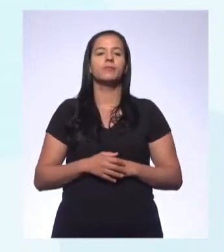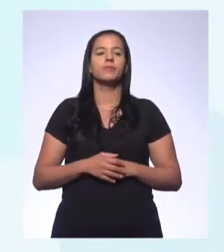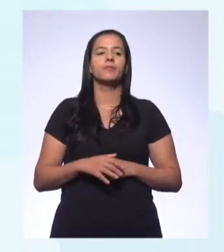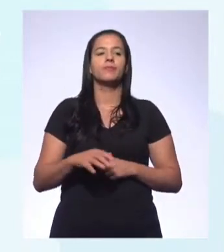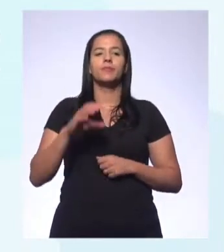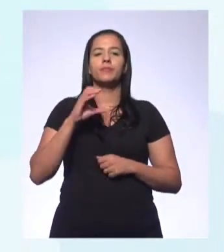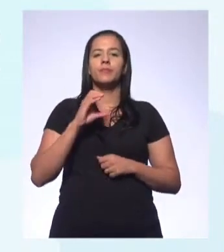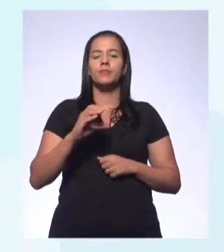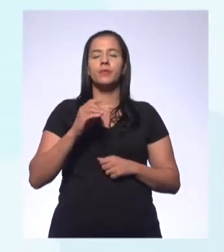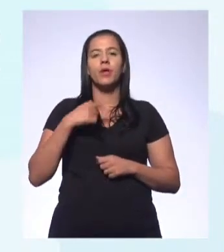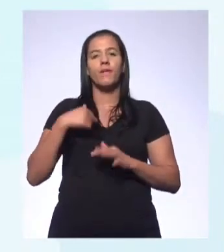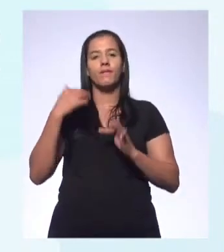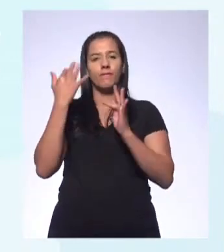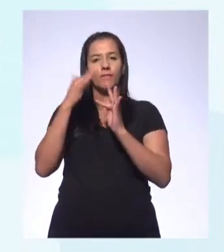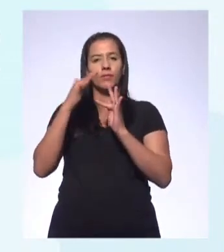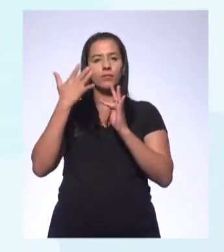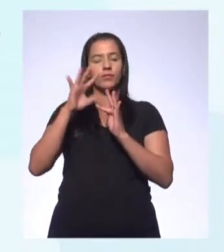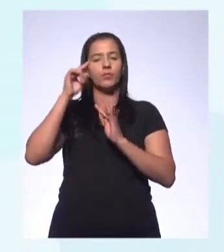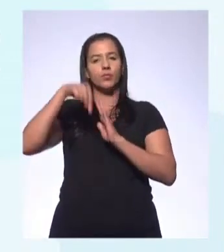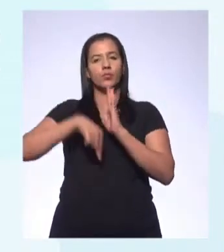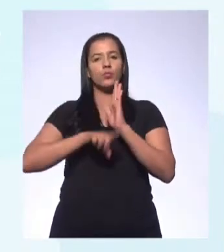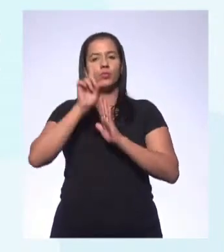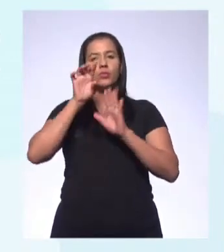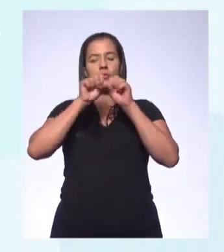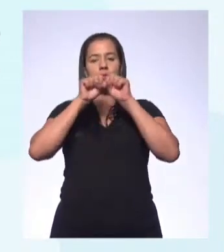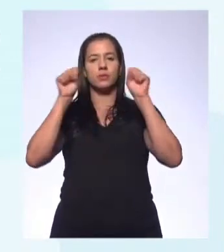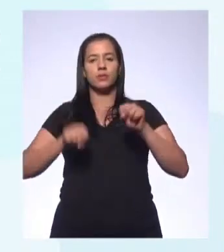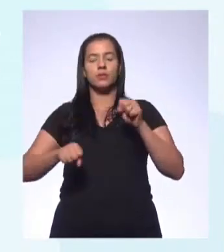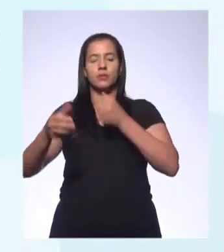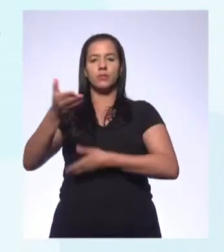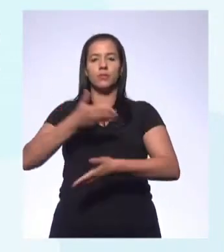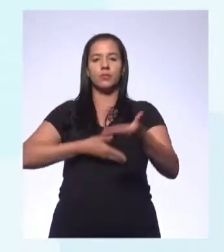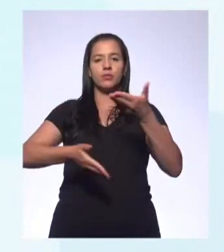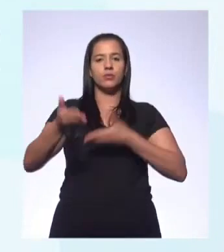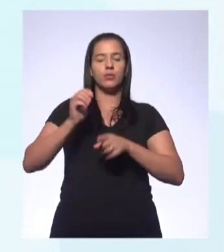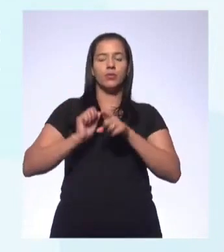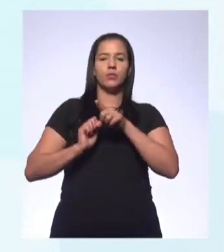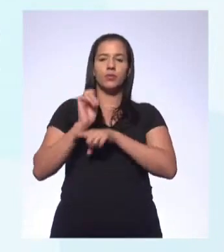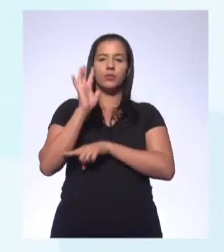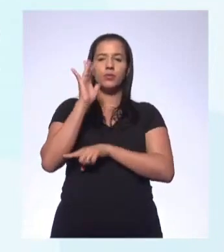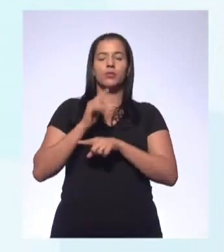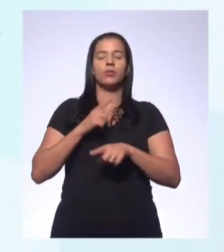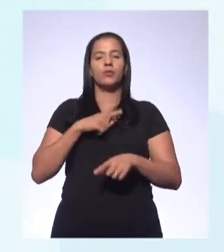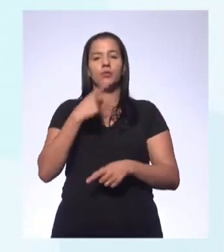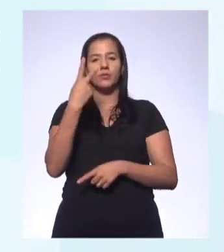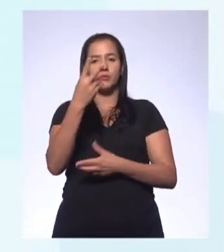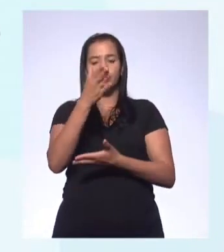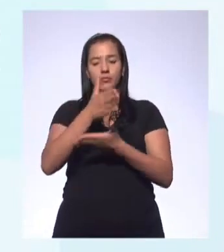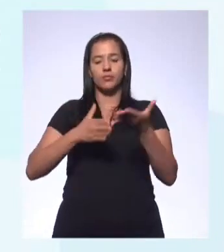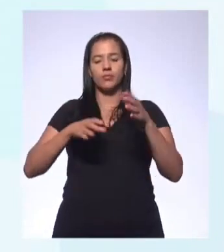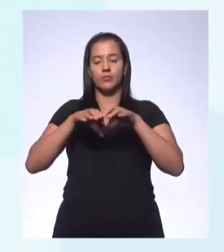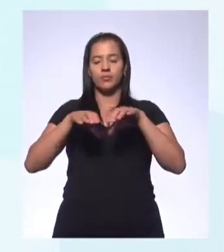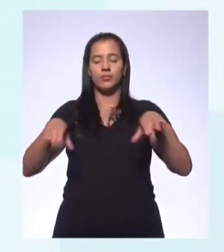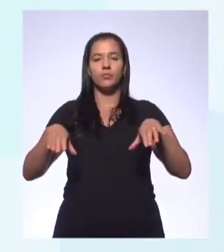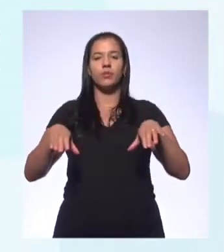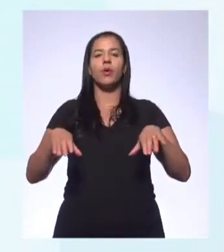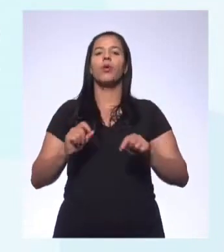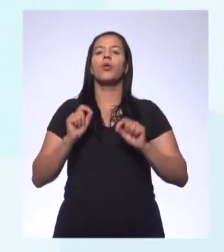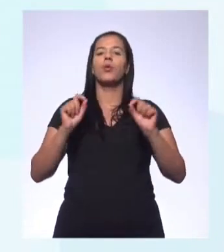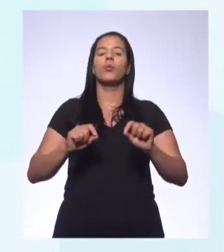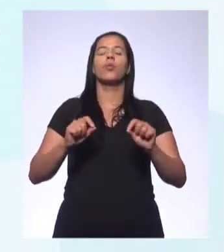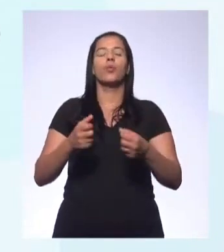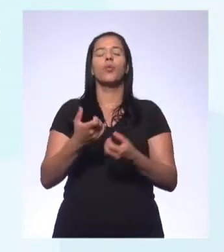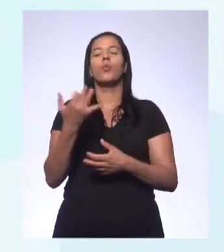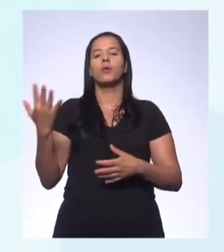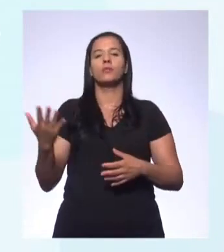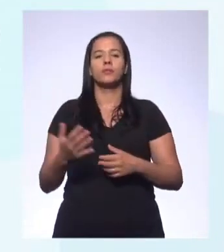C. A fotossíntese envolve um sistema de troca de gases dividido em 2 estágios sequenciais. Quais